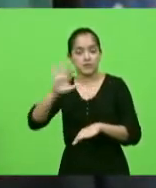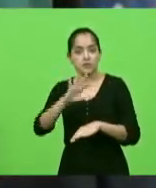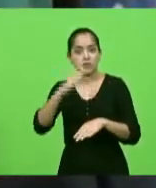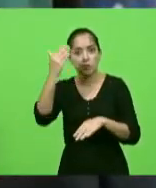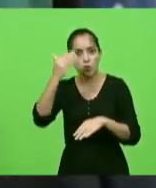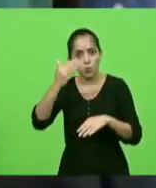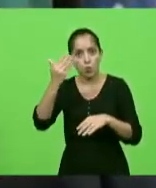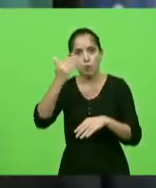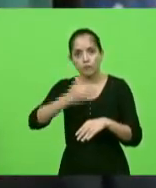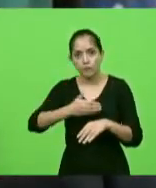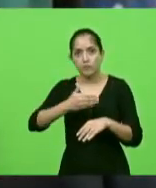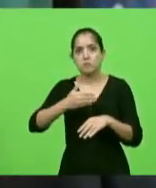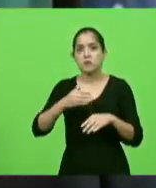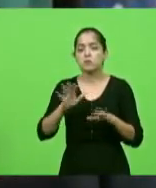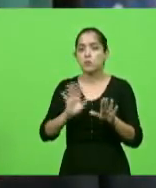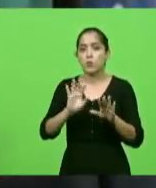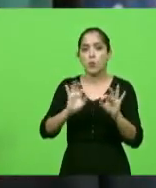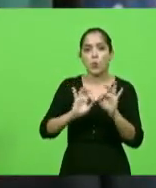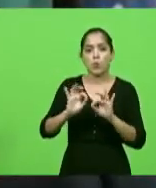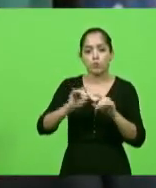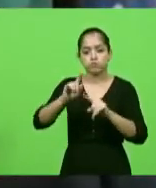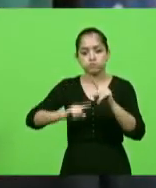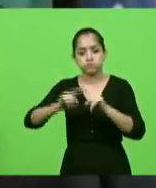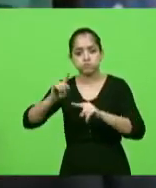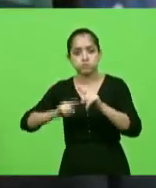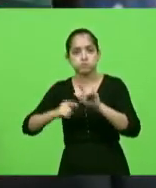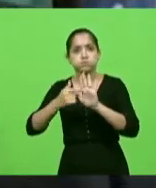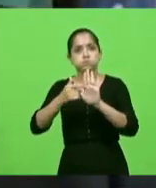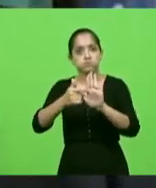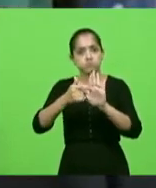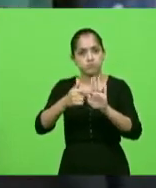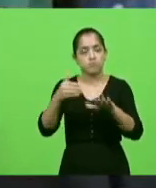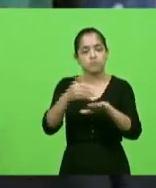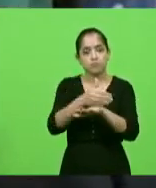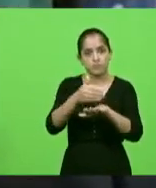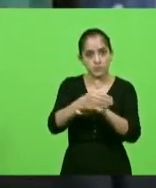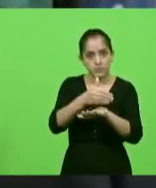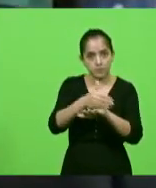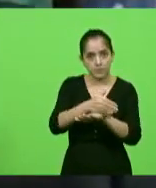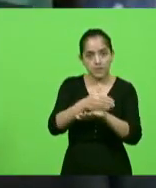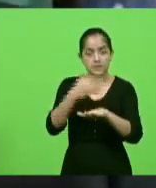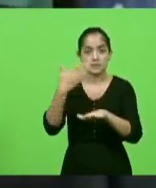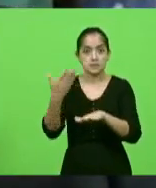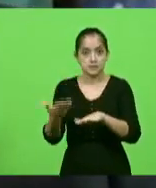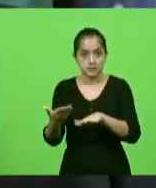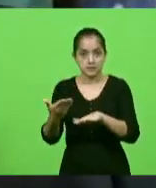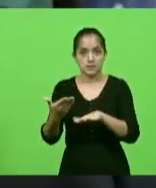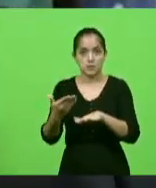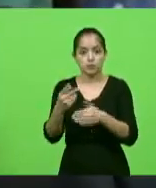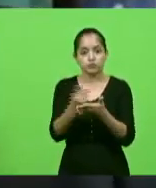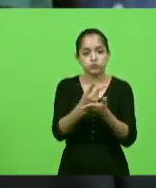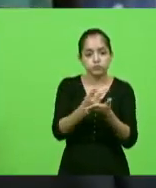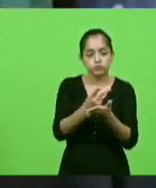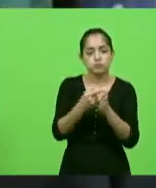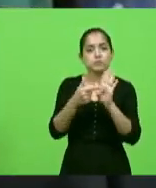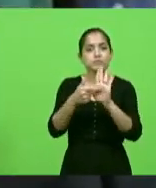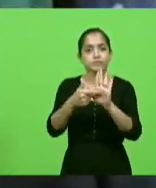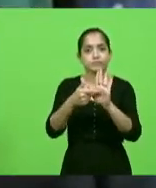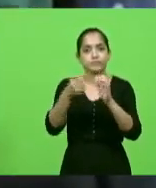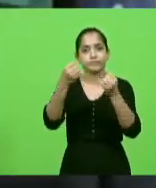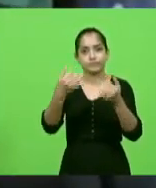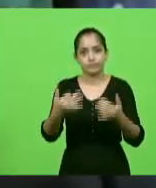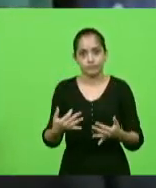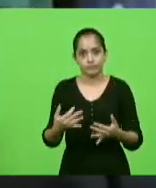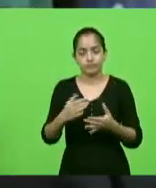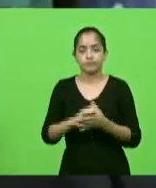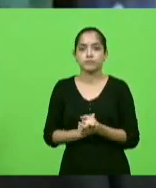a incorrência de qualquer alimento existe a teste para participação no cometimento das regularidades apontados